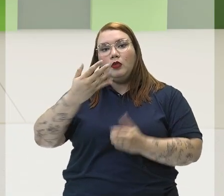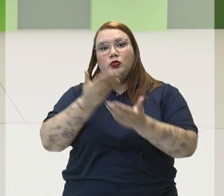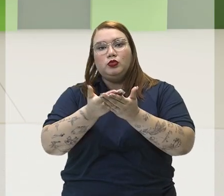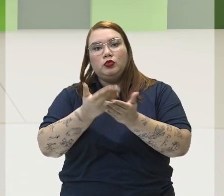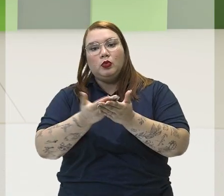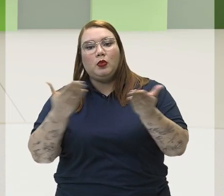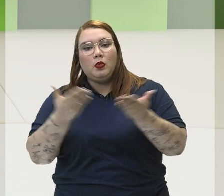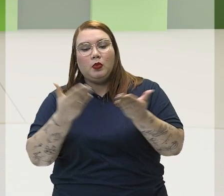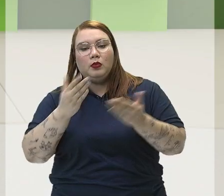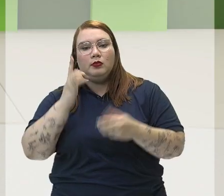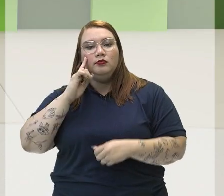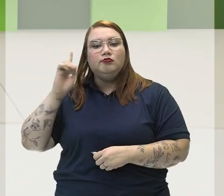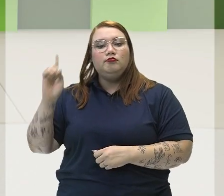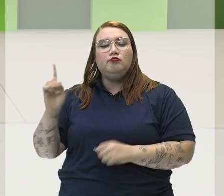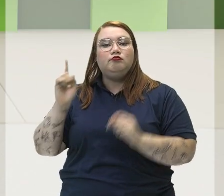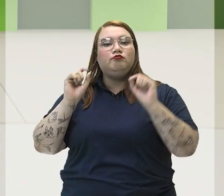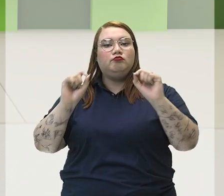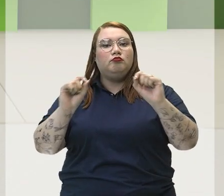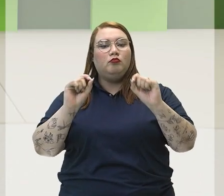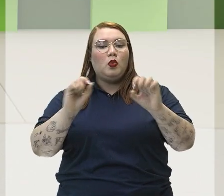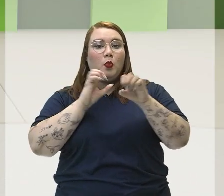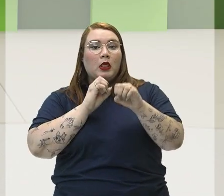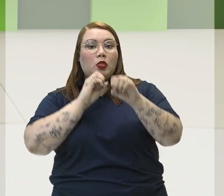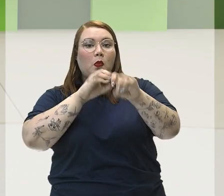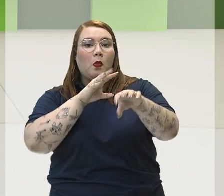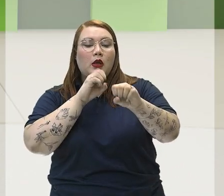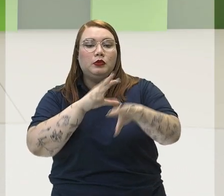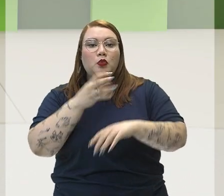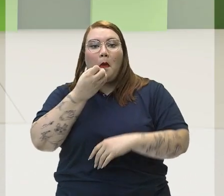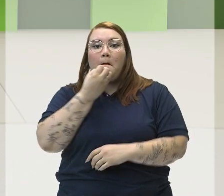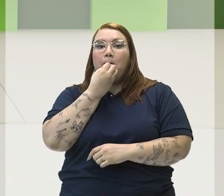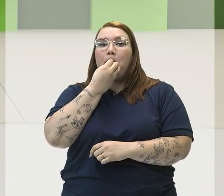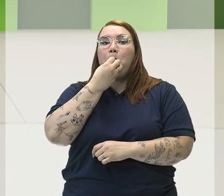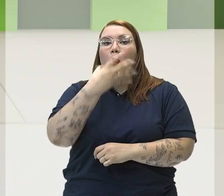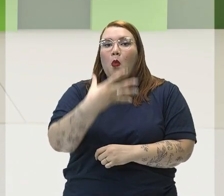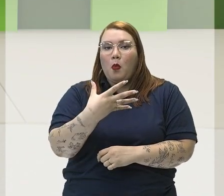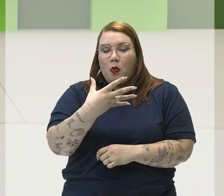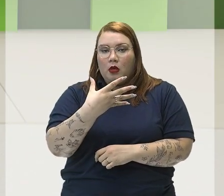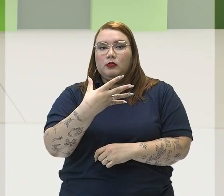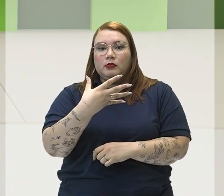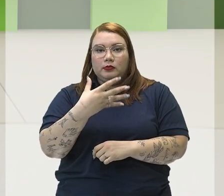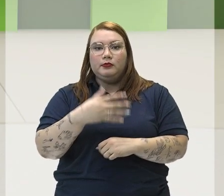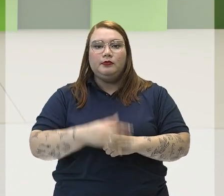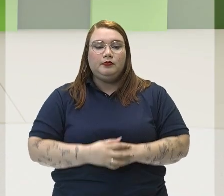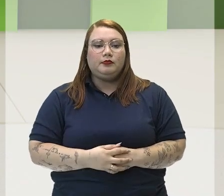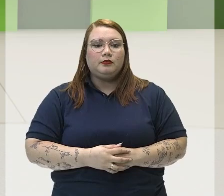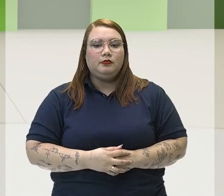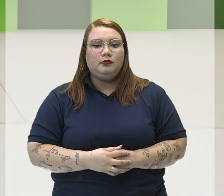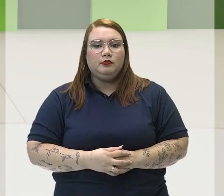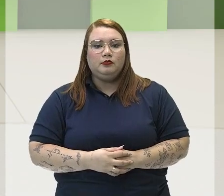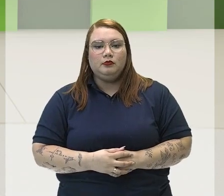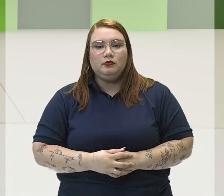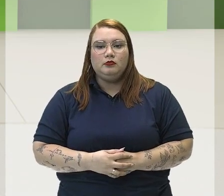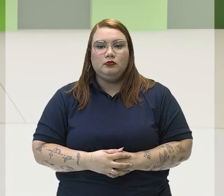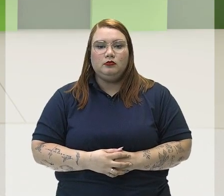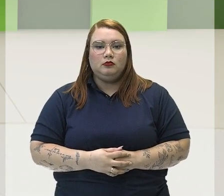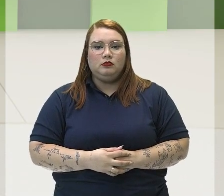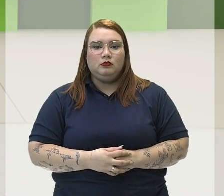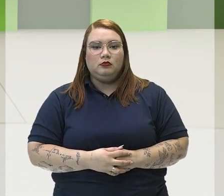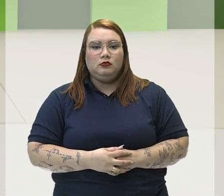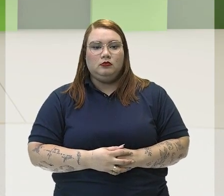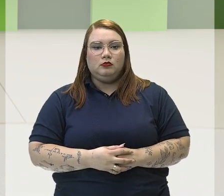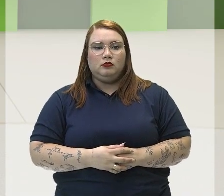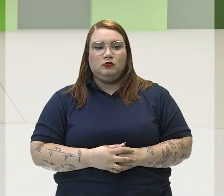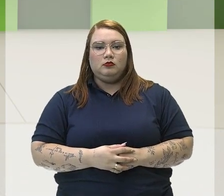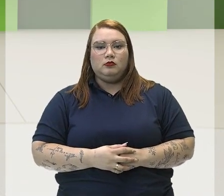pouquinho mais, que ele traz aqui uma educação de qualidade. Vamos observar aqui, o